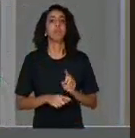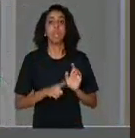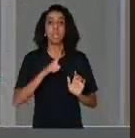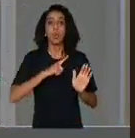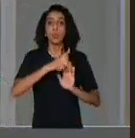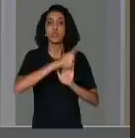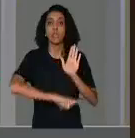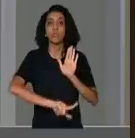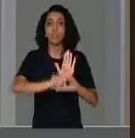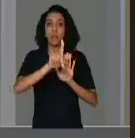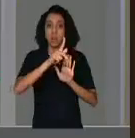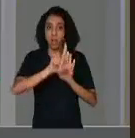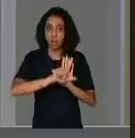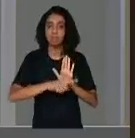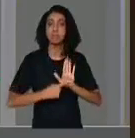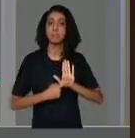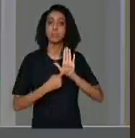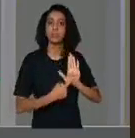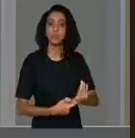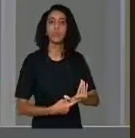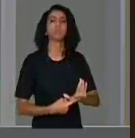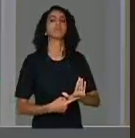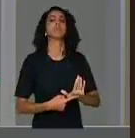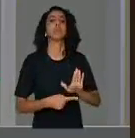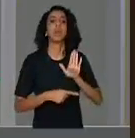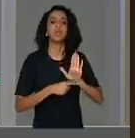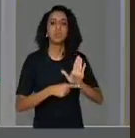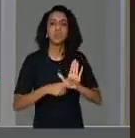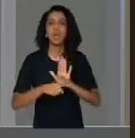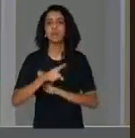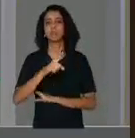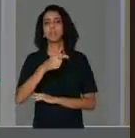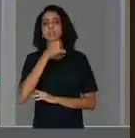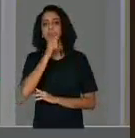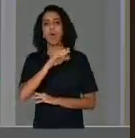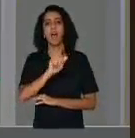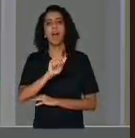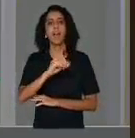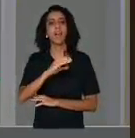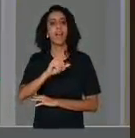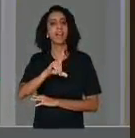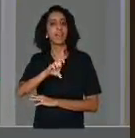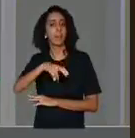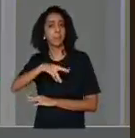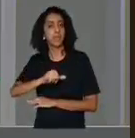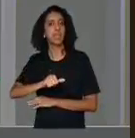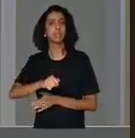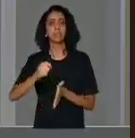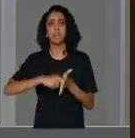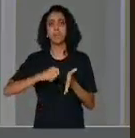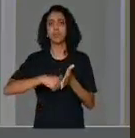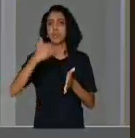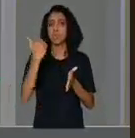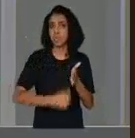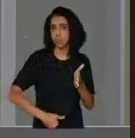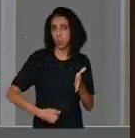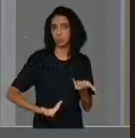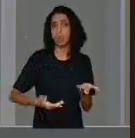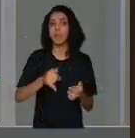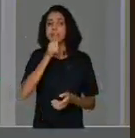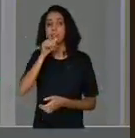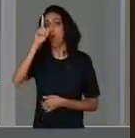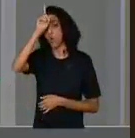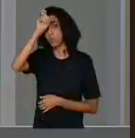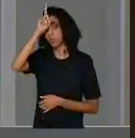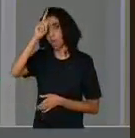academias, da mesma forma que clínicas e hospitais têm benefício fiscal, por que não as academias